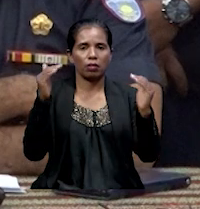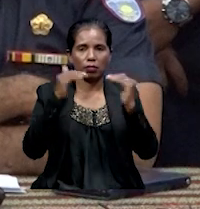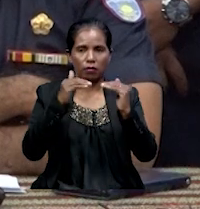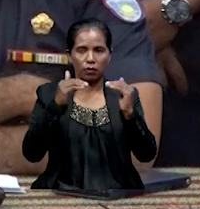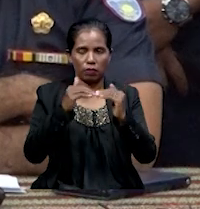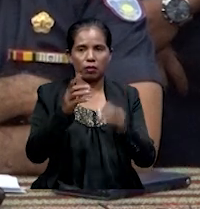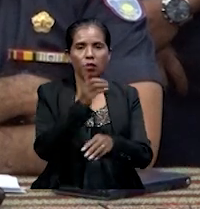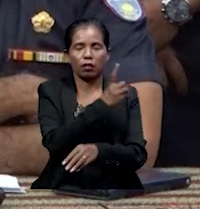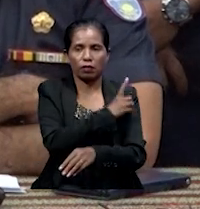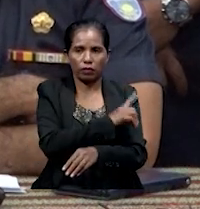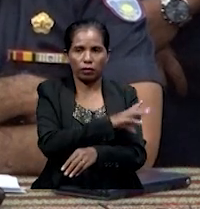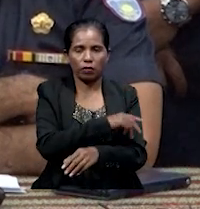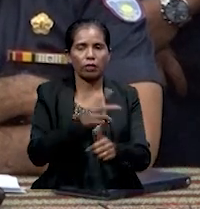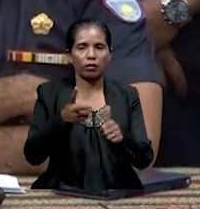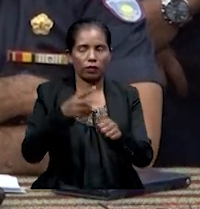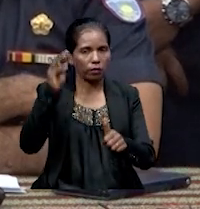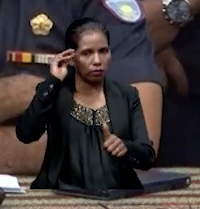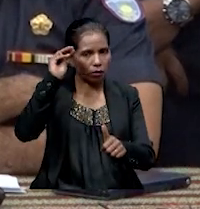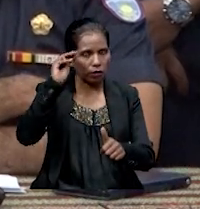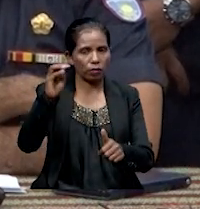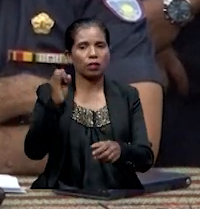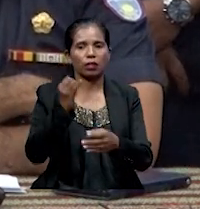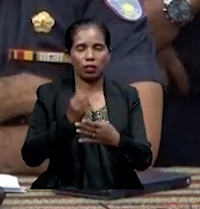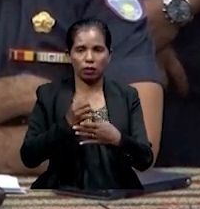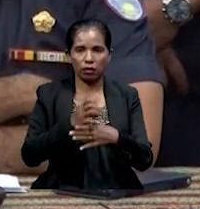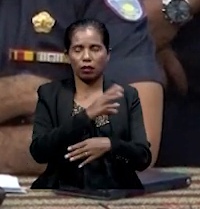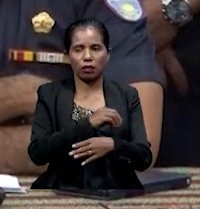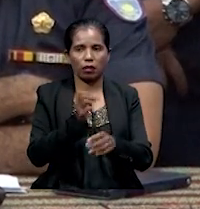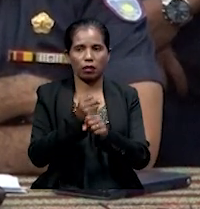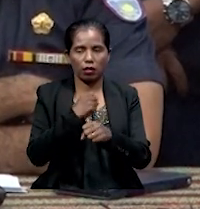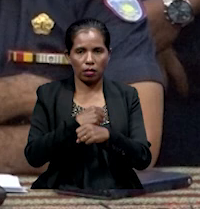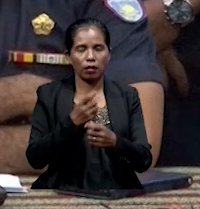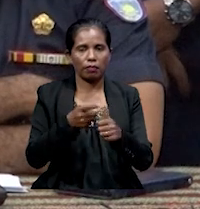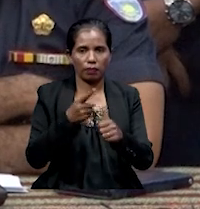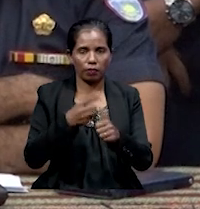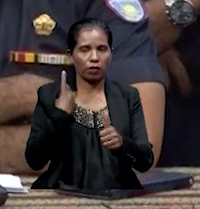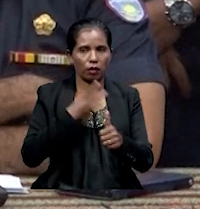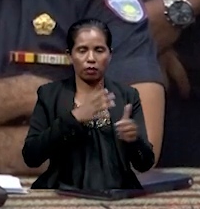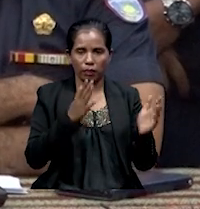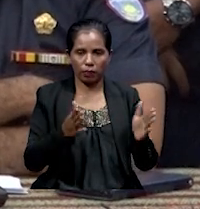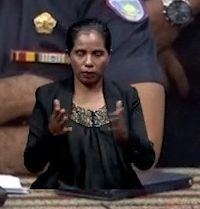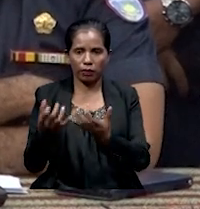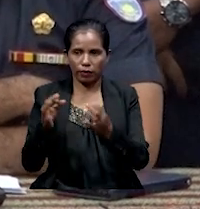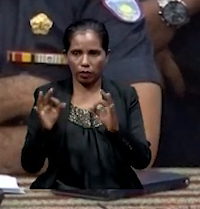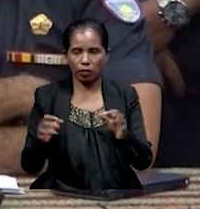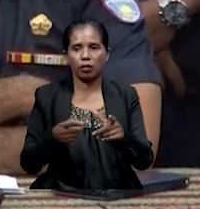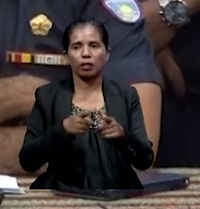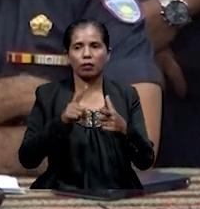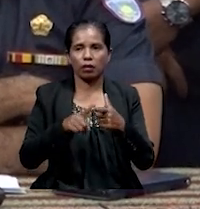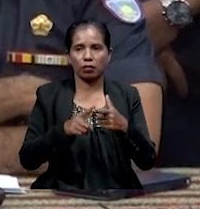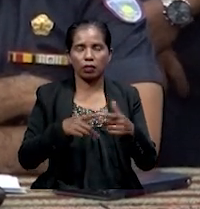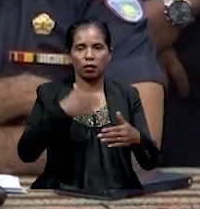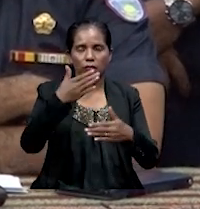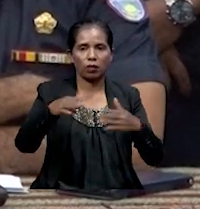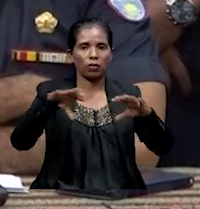defesa interino ou se vice ministro interior será halulu que demai am preparatia começa a executar tia mas depois ele tem que liubai a